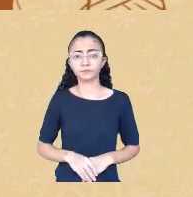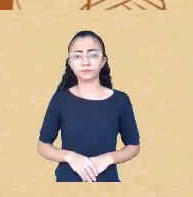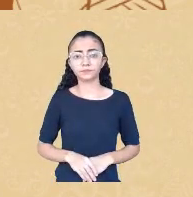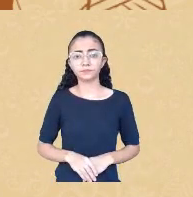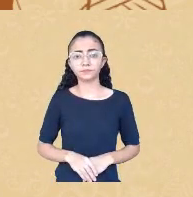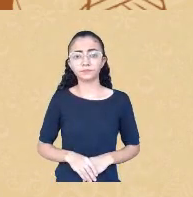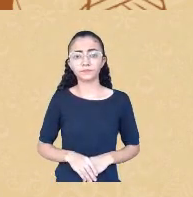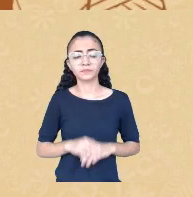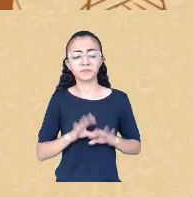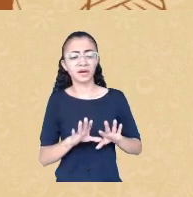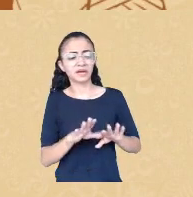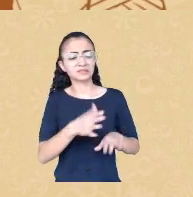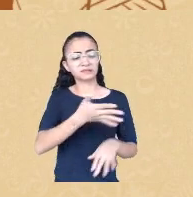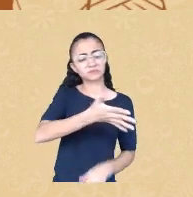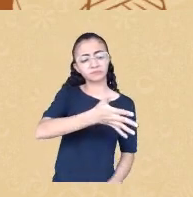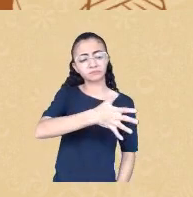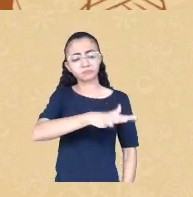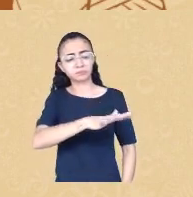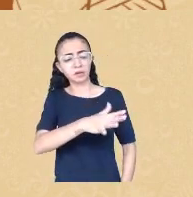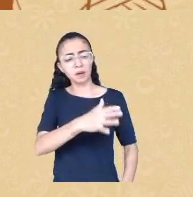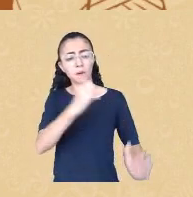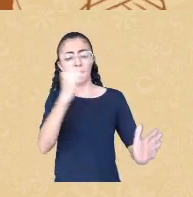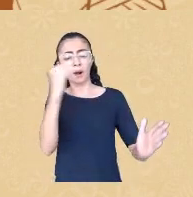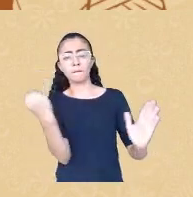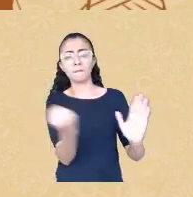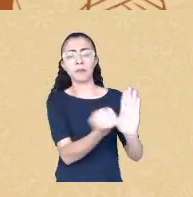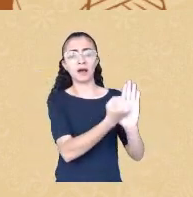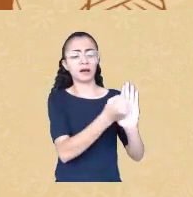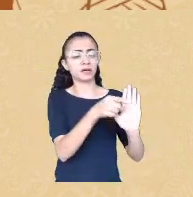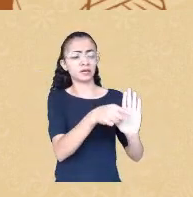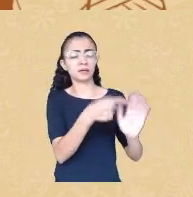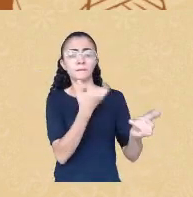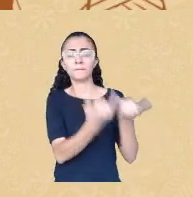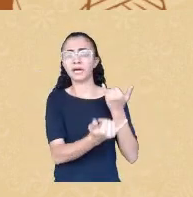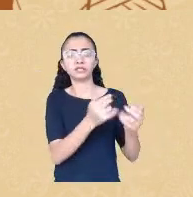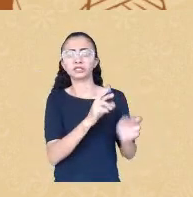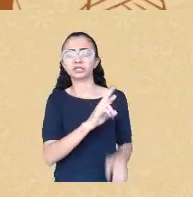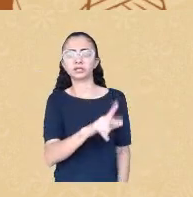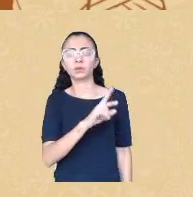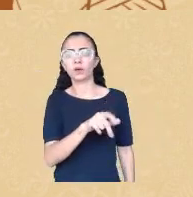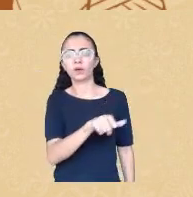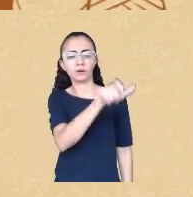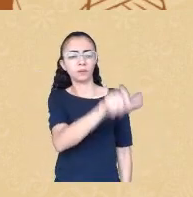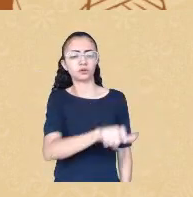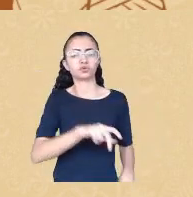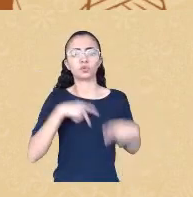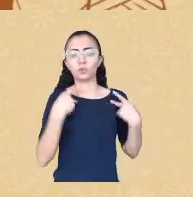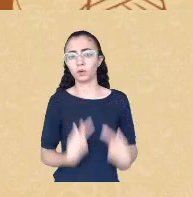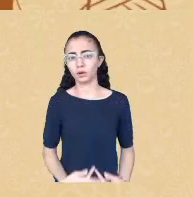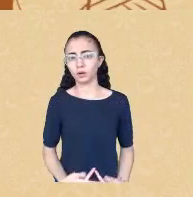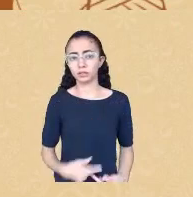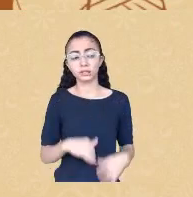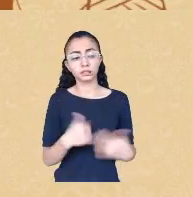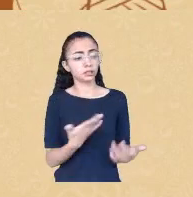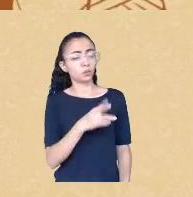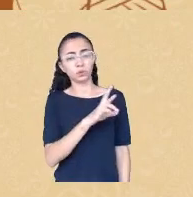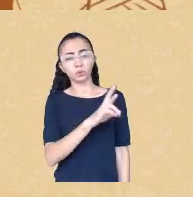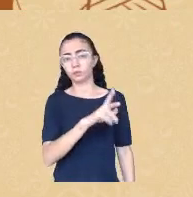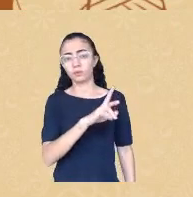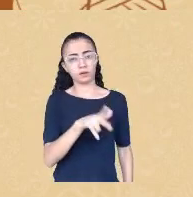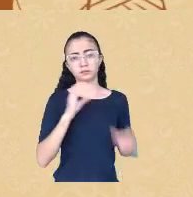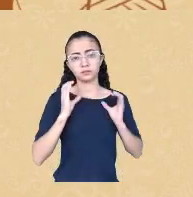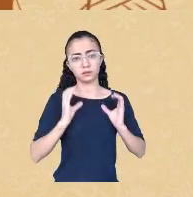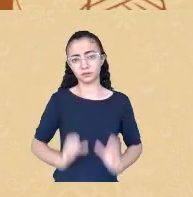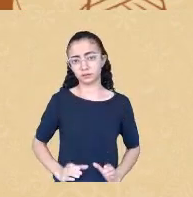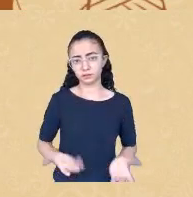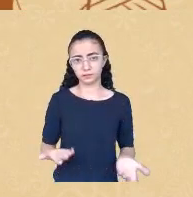parcializados, que são marcados como não seres, são também não cidadãos, o negro, o indígena, a mulher,